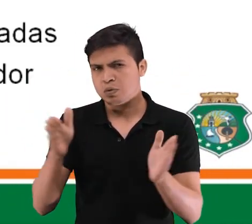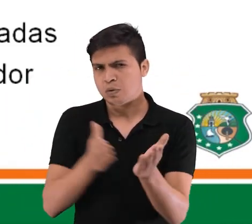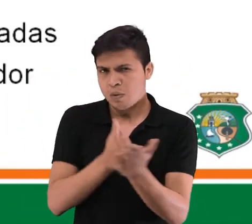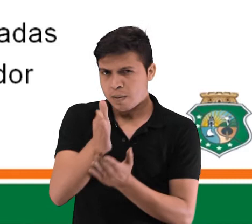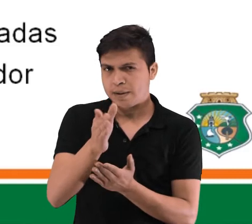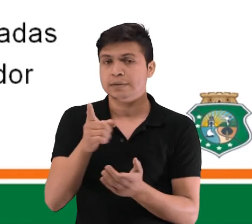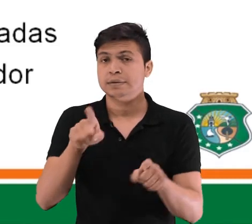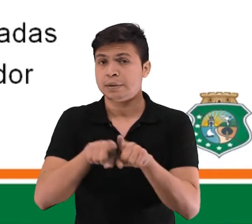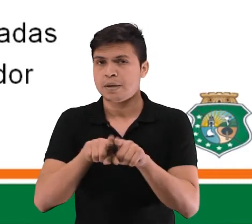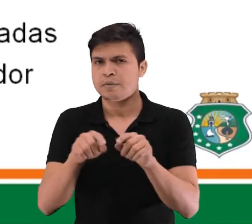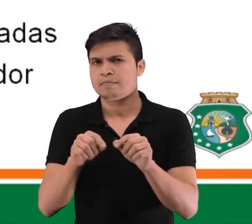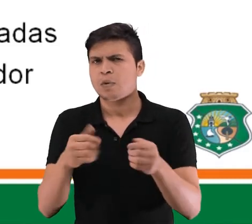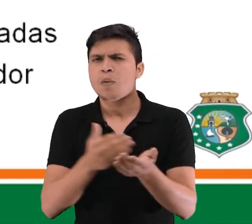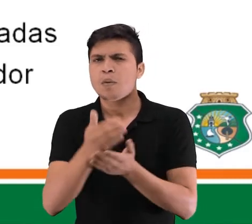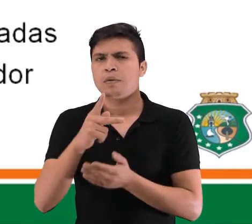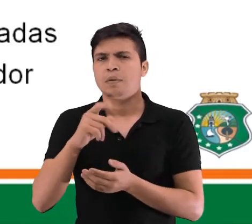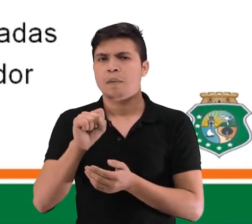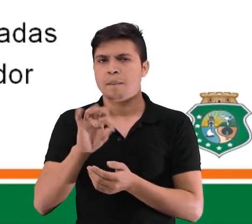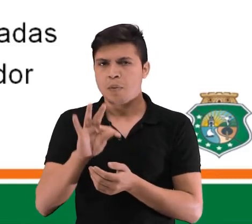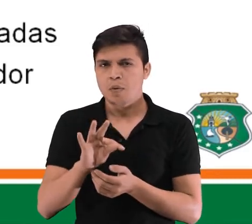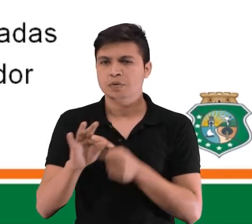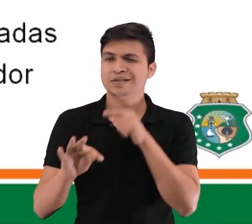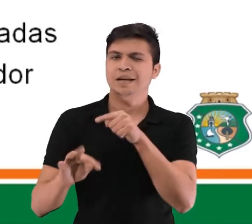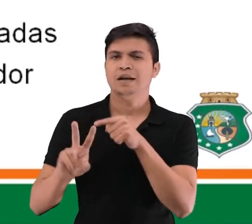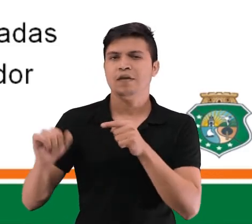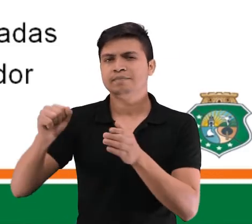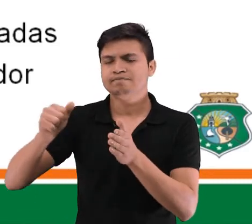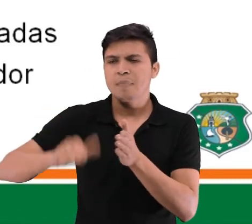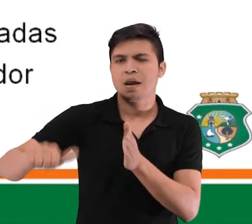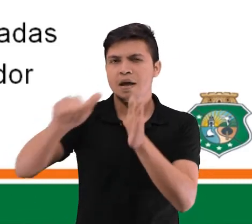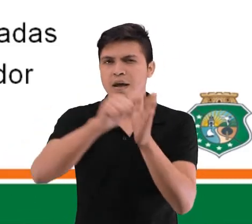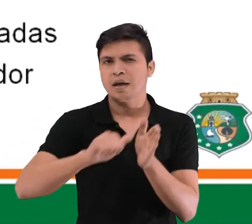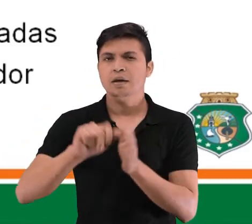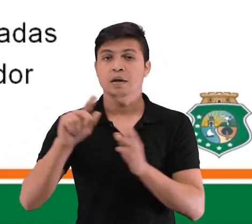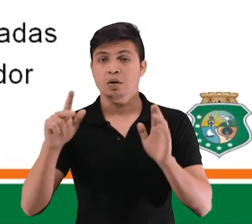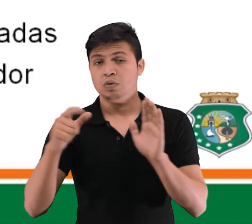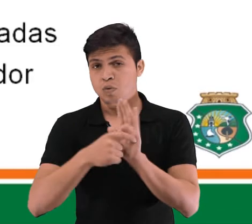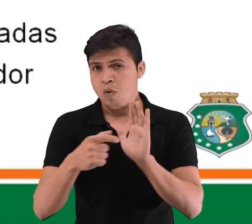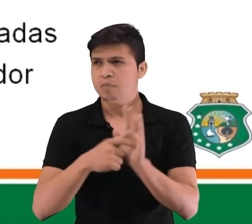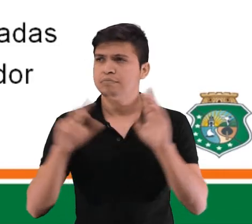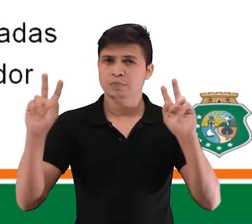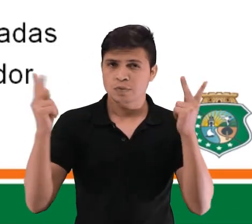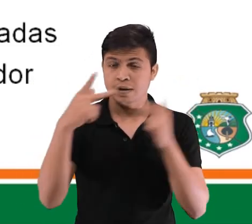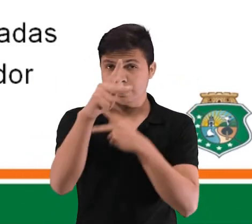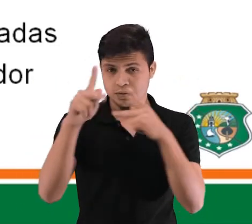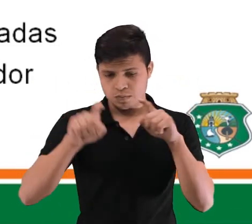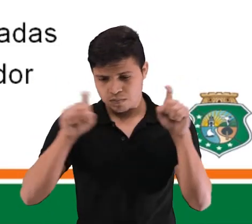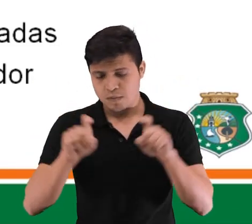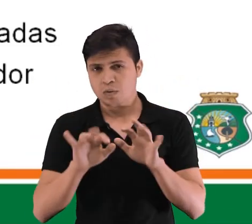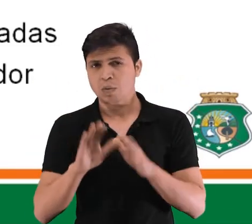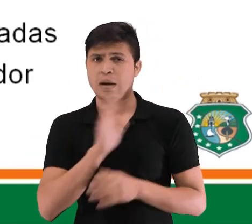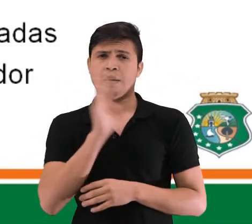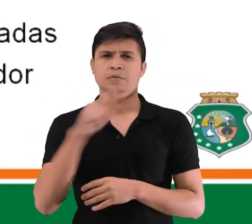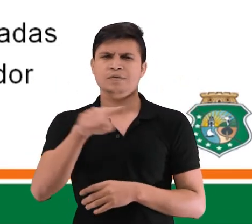ativa o post. O post faz uma leitura dos hardware das peças do seu computador. Isso bem rápido, você